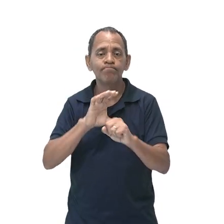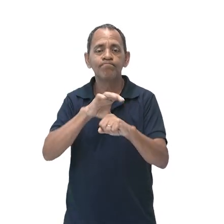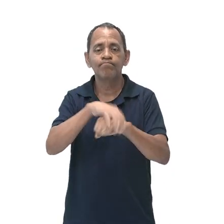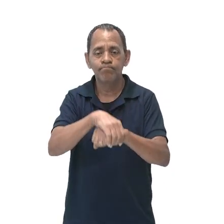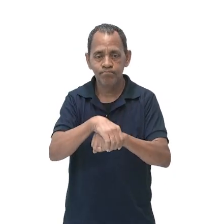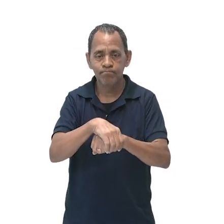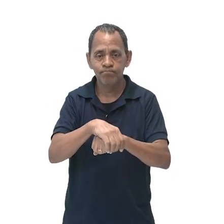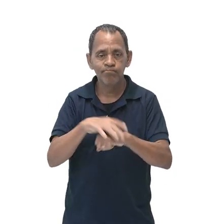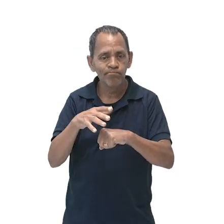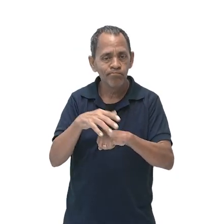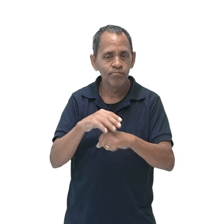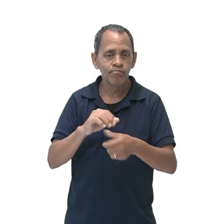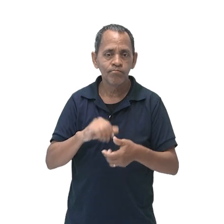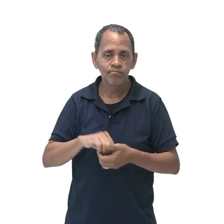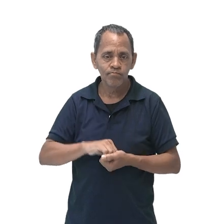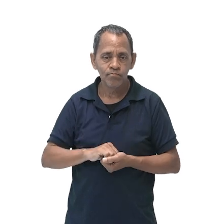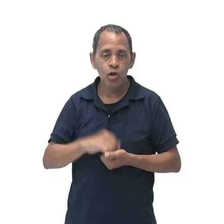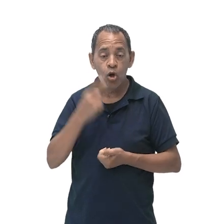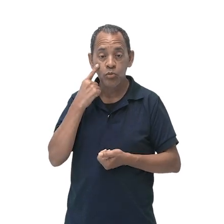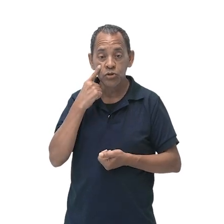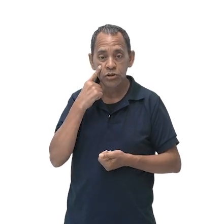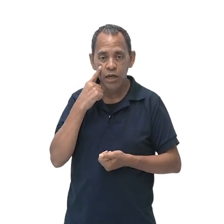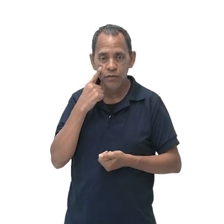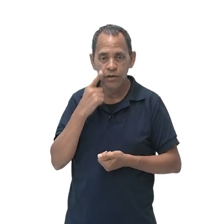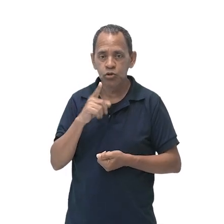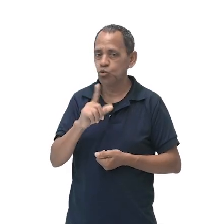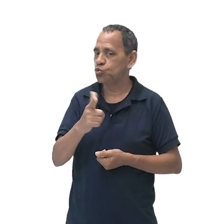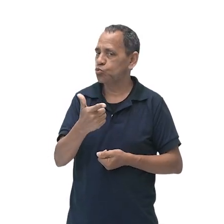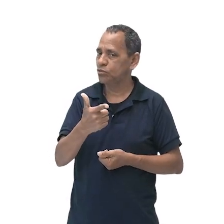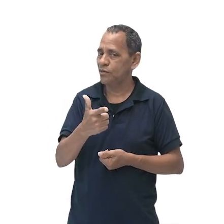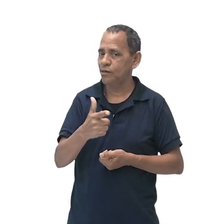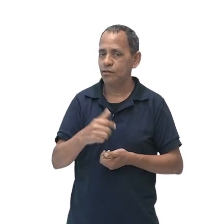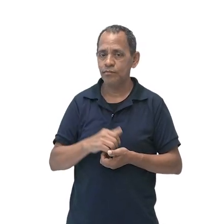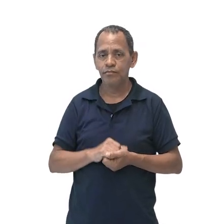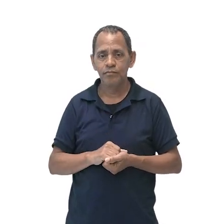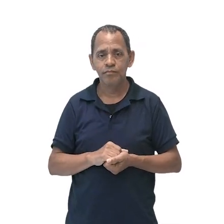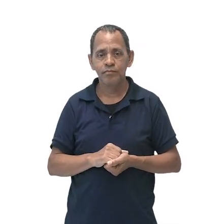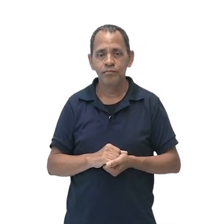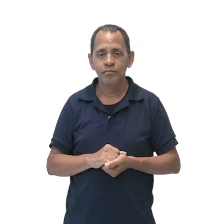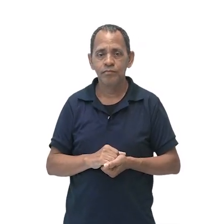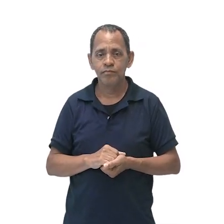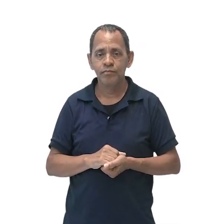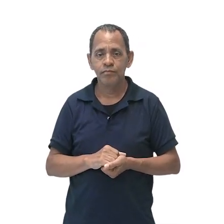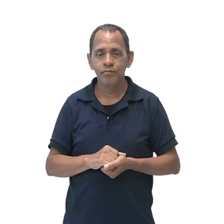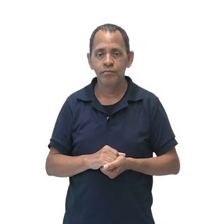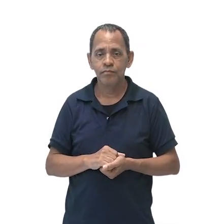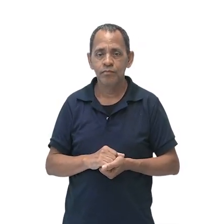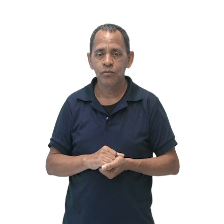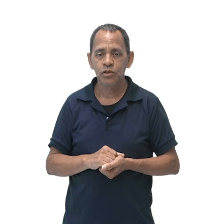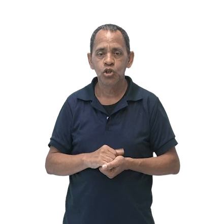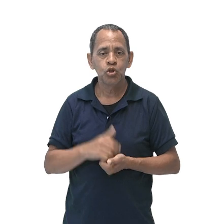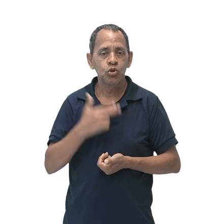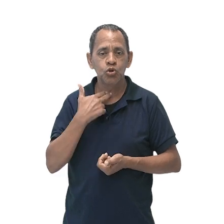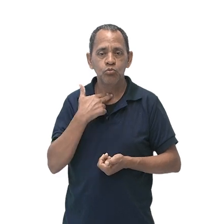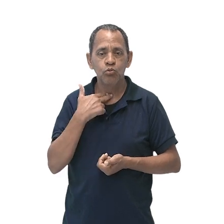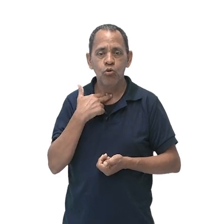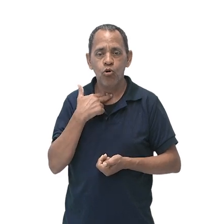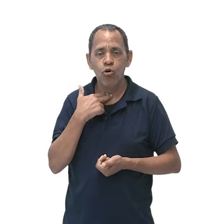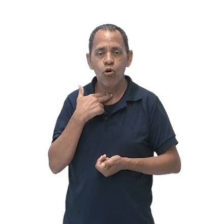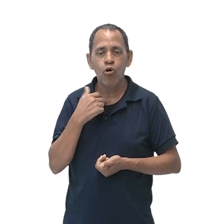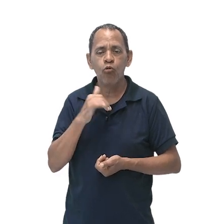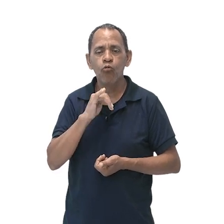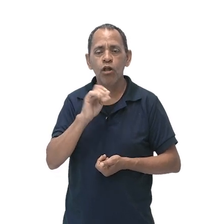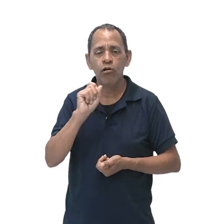gente? Observem que não, eu não tenho uma ideia de posse, então eu não posso aqui dizer que